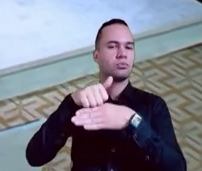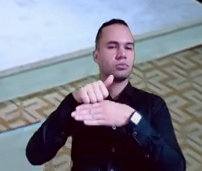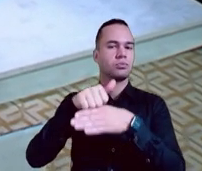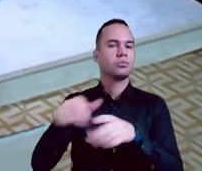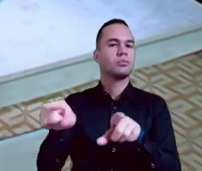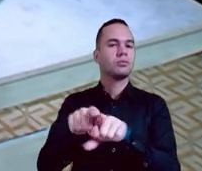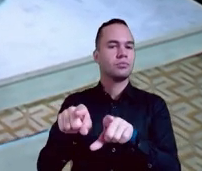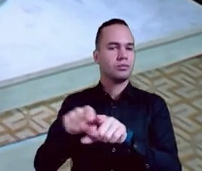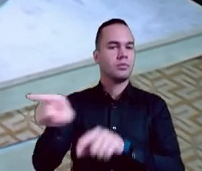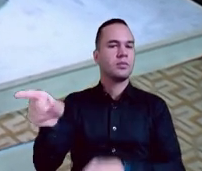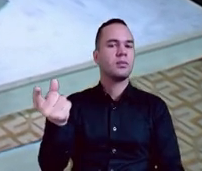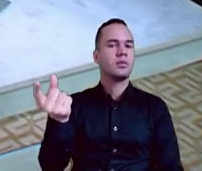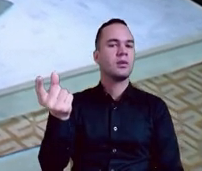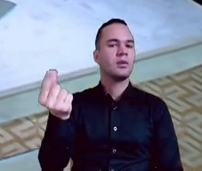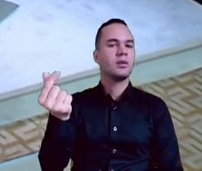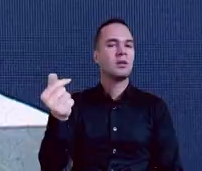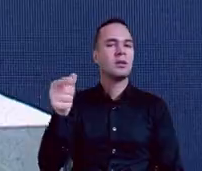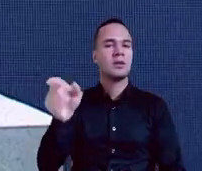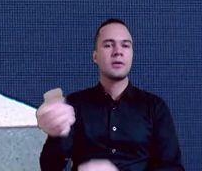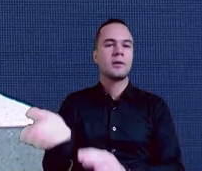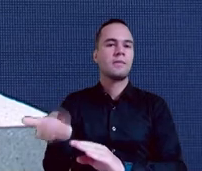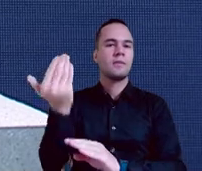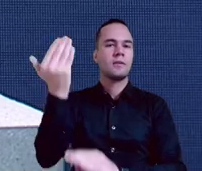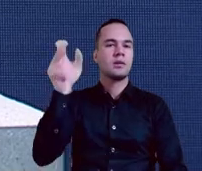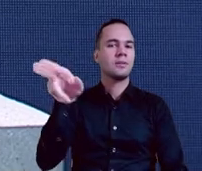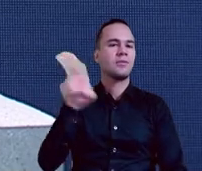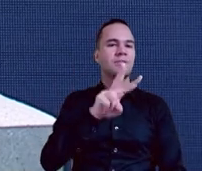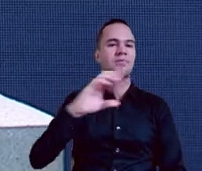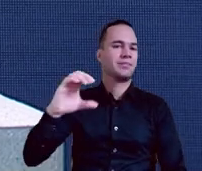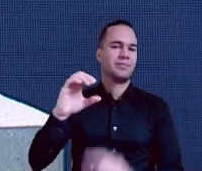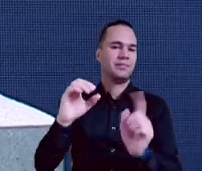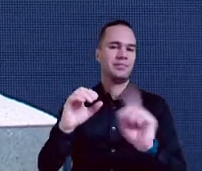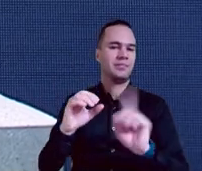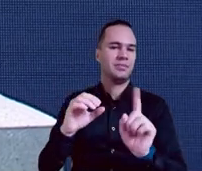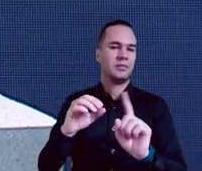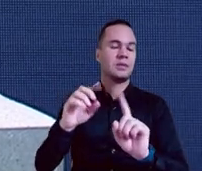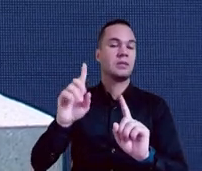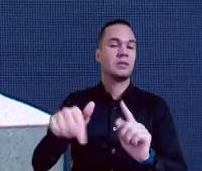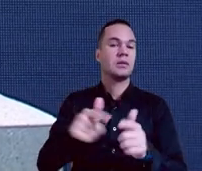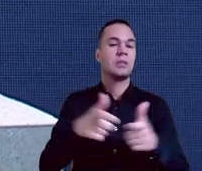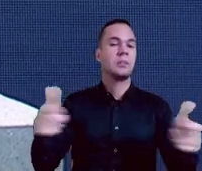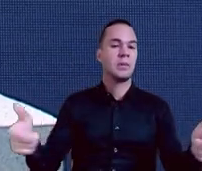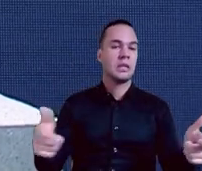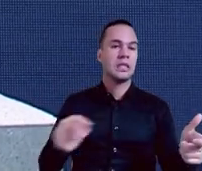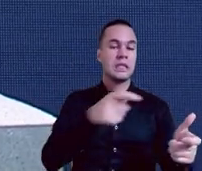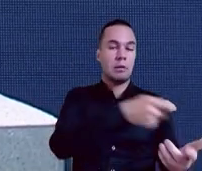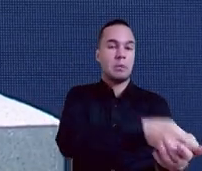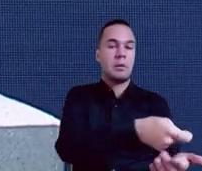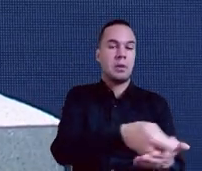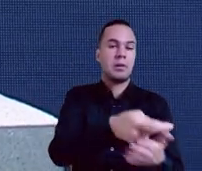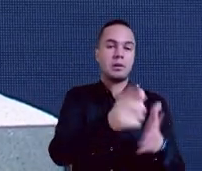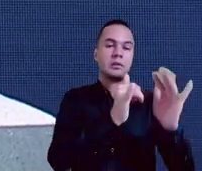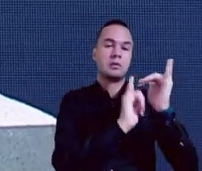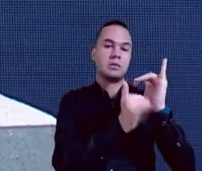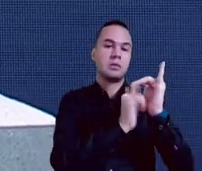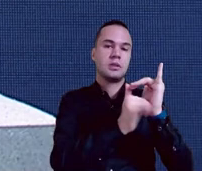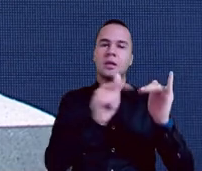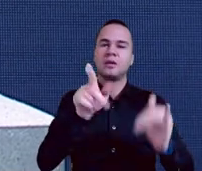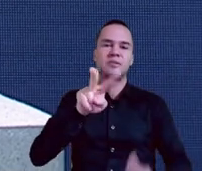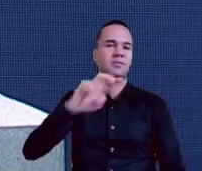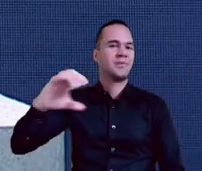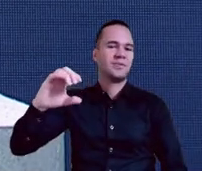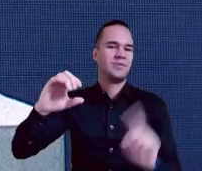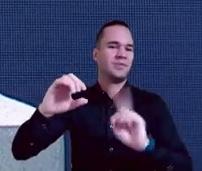não de ventre capital então 2020 é a maior parte do Capital quem investiu em startups não eram de ventre Caps